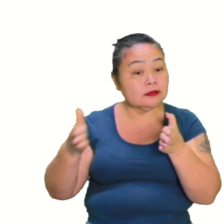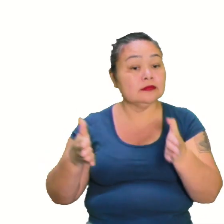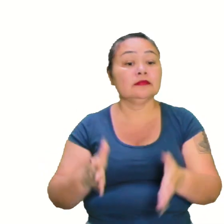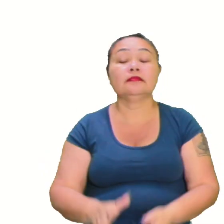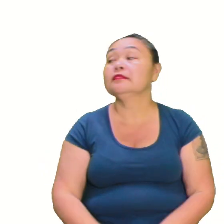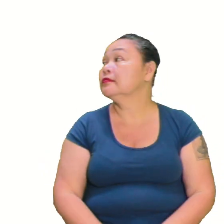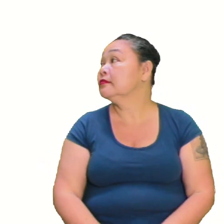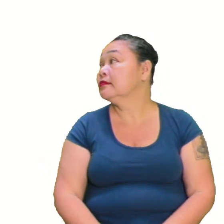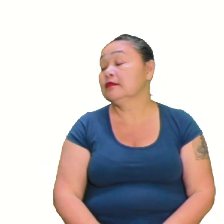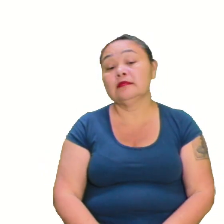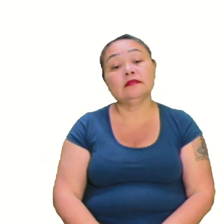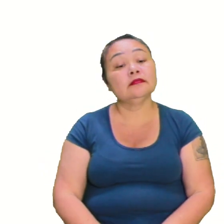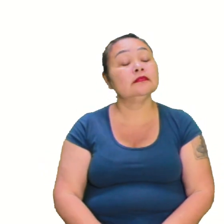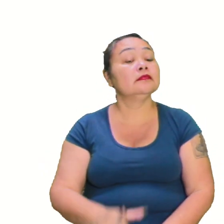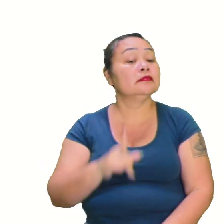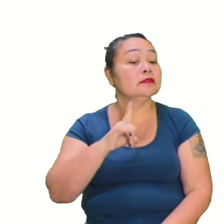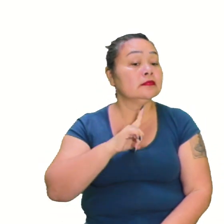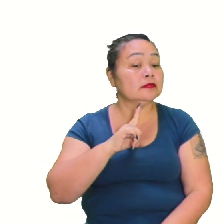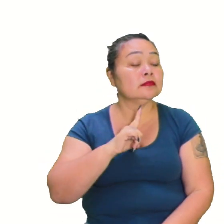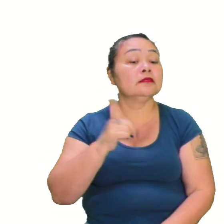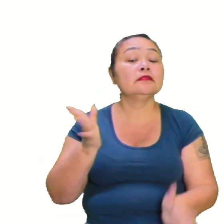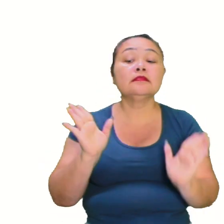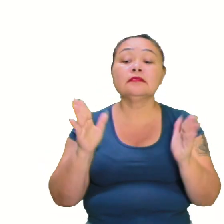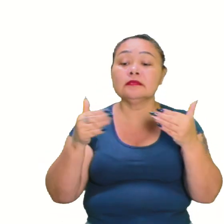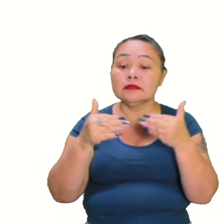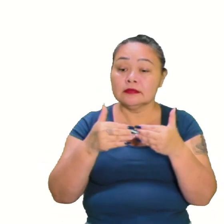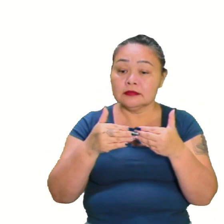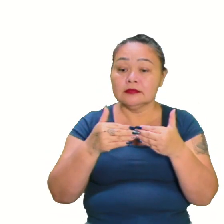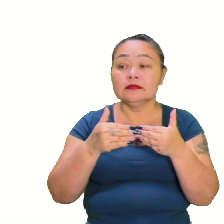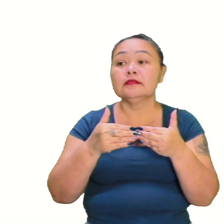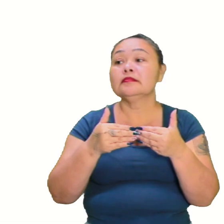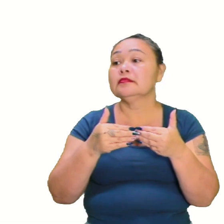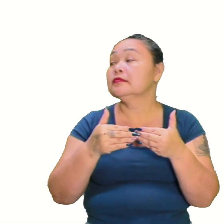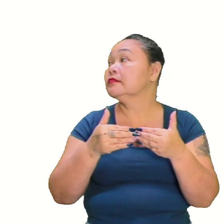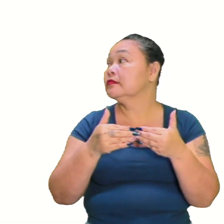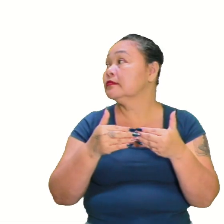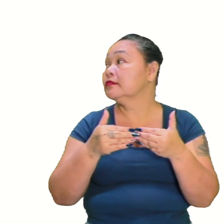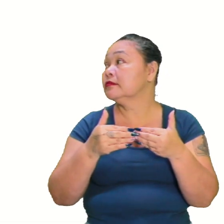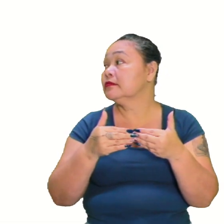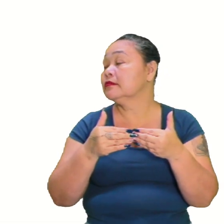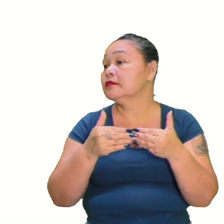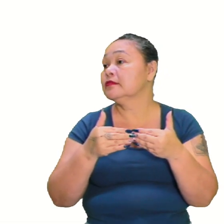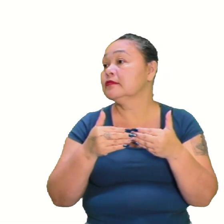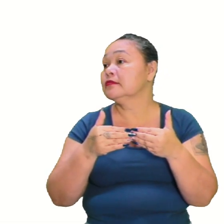nesse intervalo? Beleza, se está fechado, Todos estão.